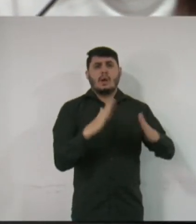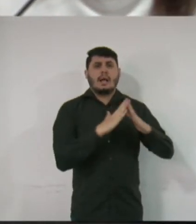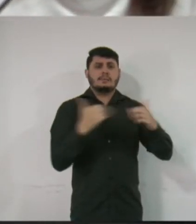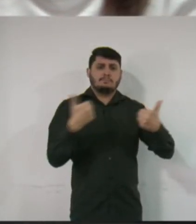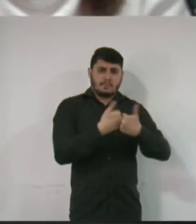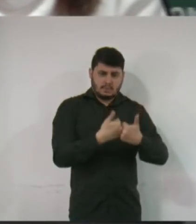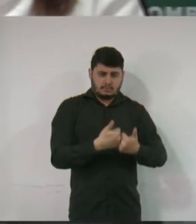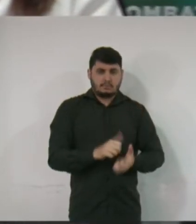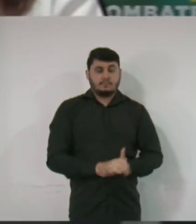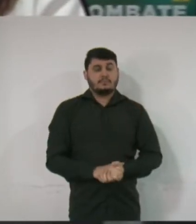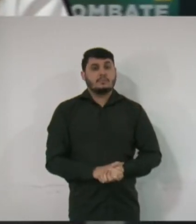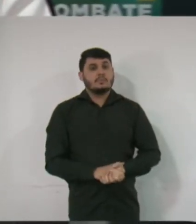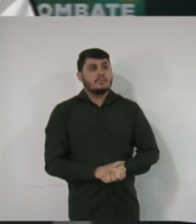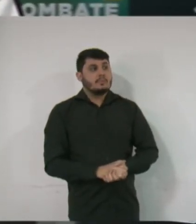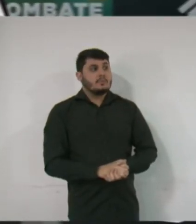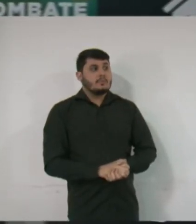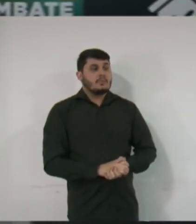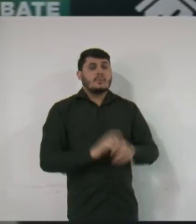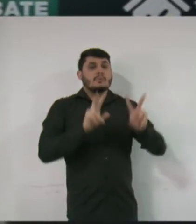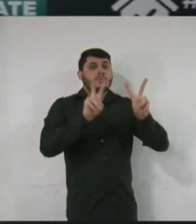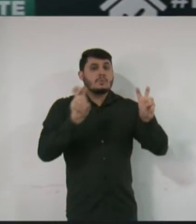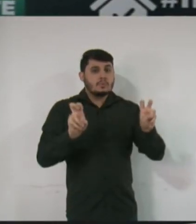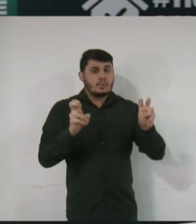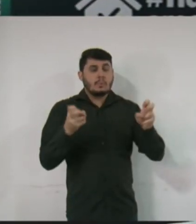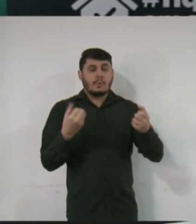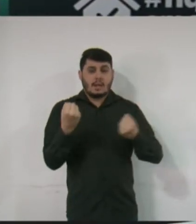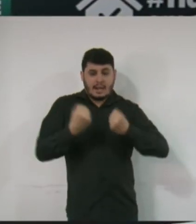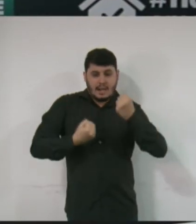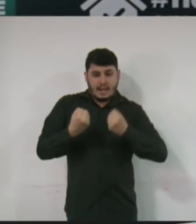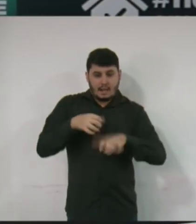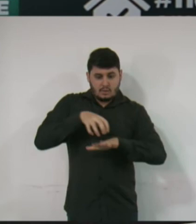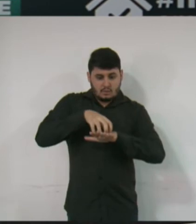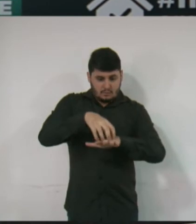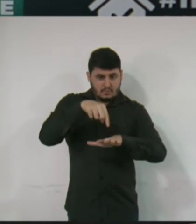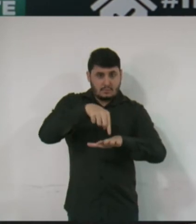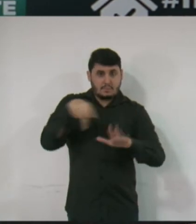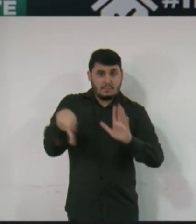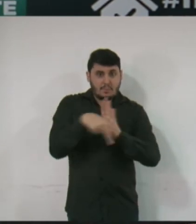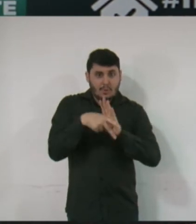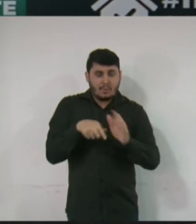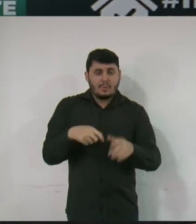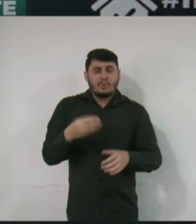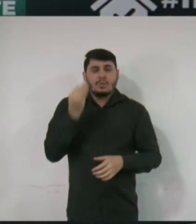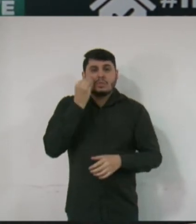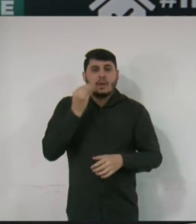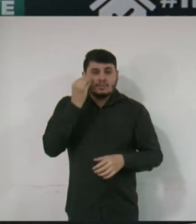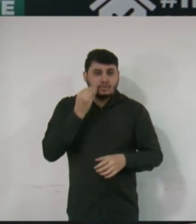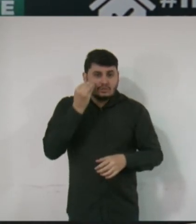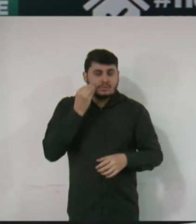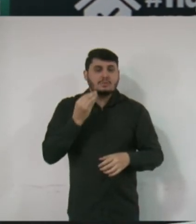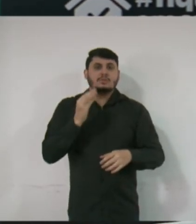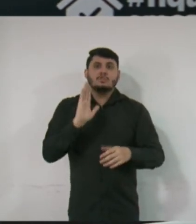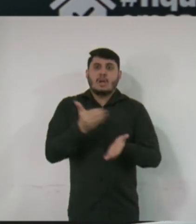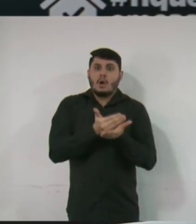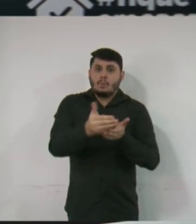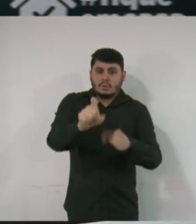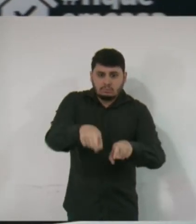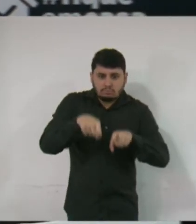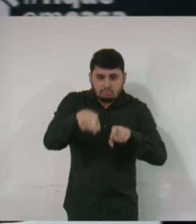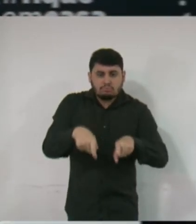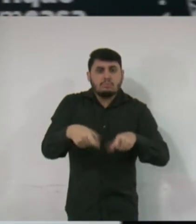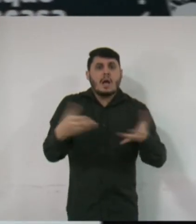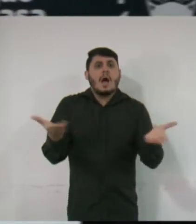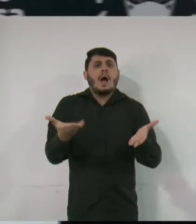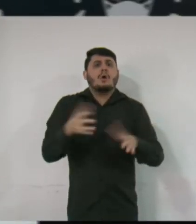testes da Covid-19 na unidade móvel. Começou pela área rural e atualmente na cidade. Está em qual localidade e quem